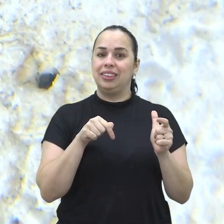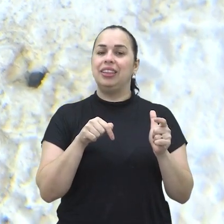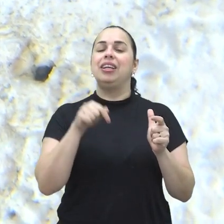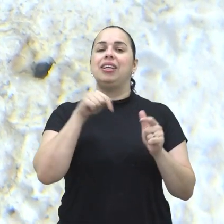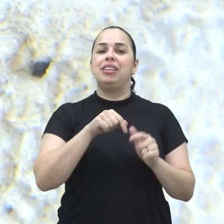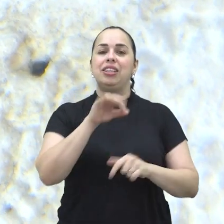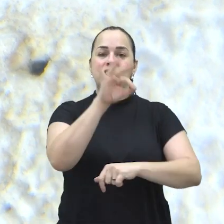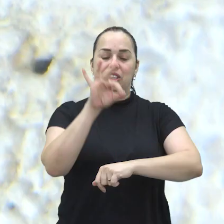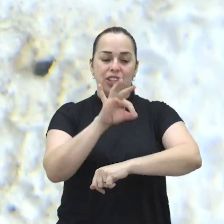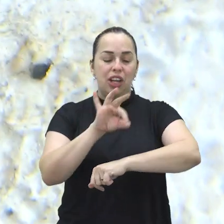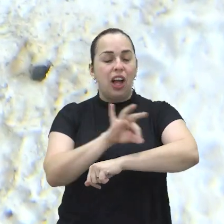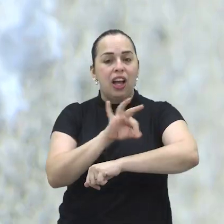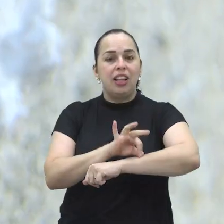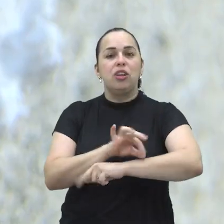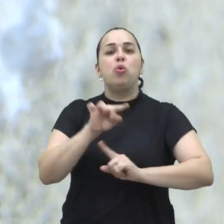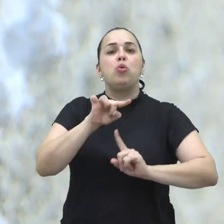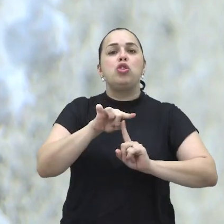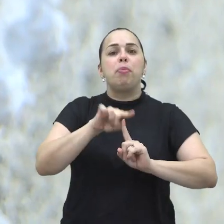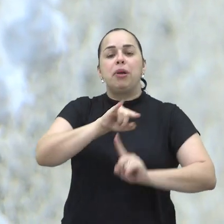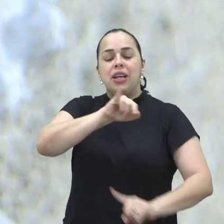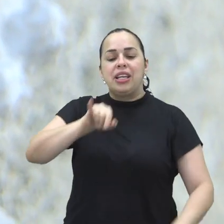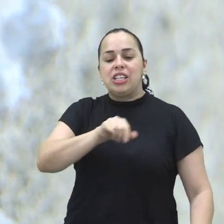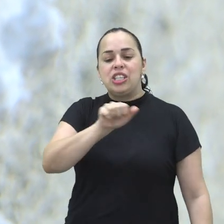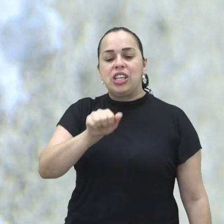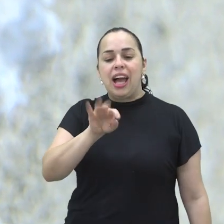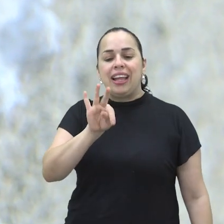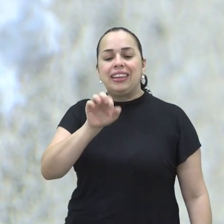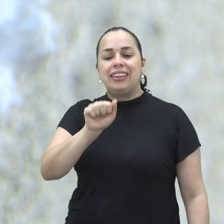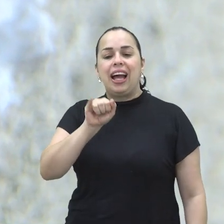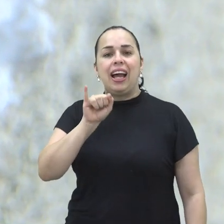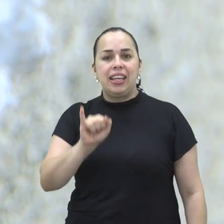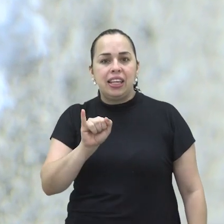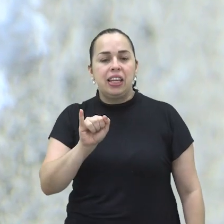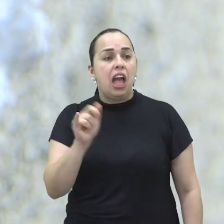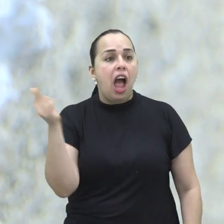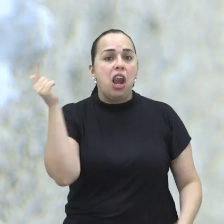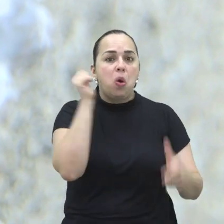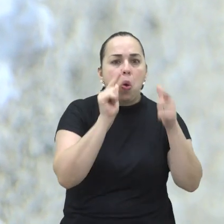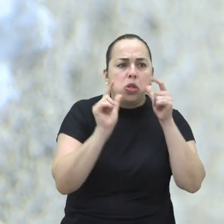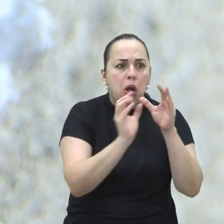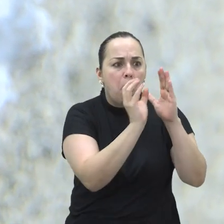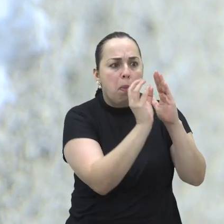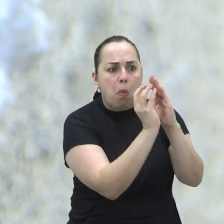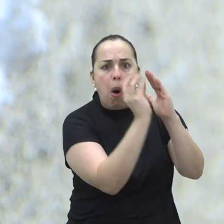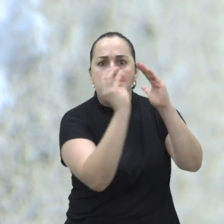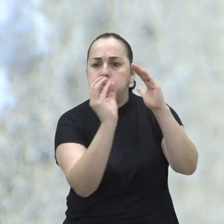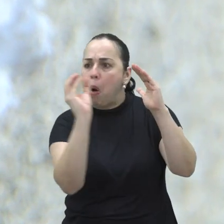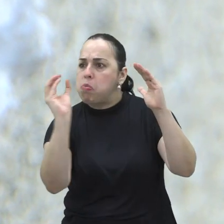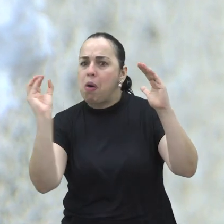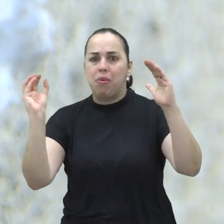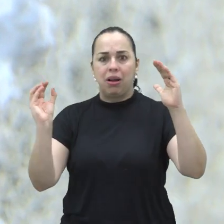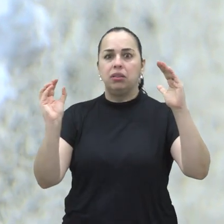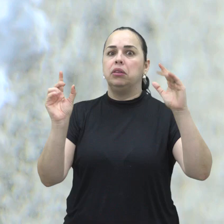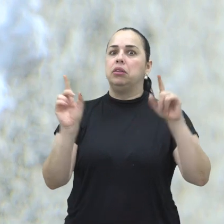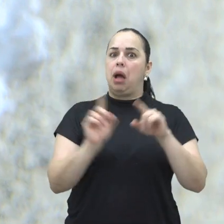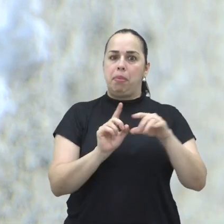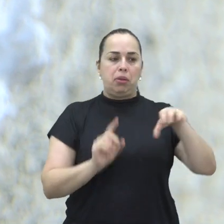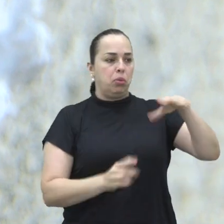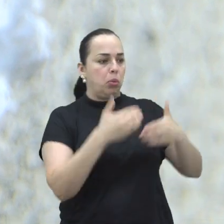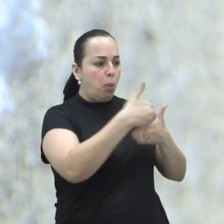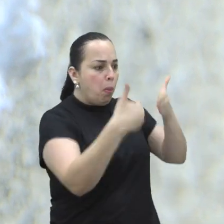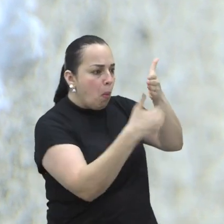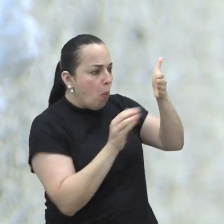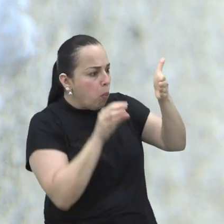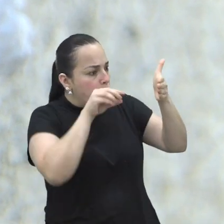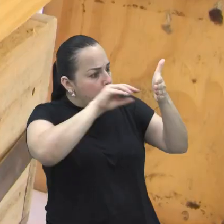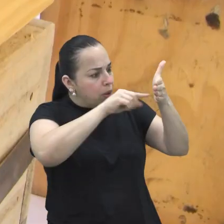são da espécie jataí. Como são pequenas, podem fazer as colmeias em muitos espaços, inclusive em buracos